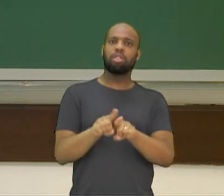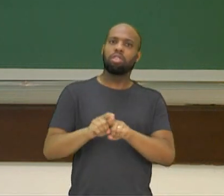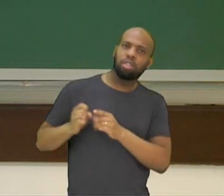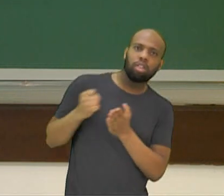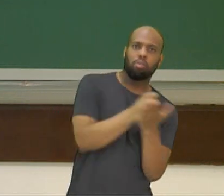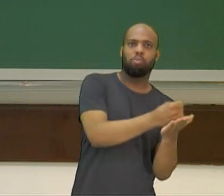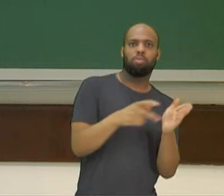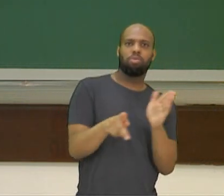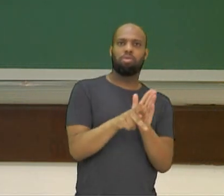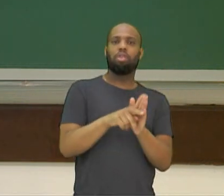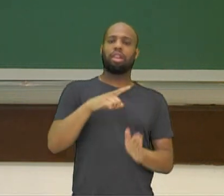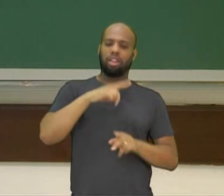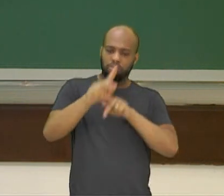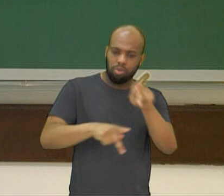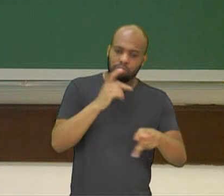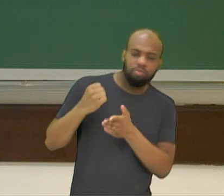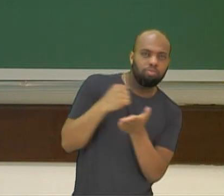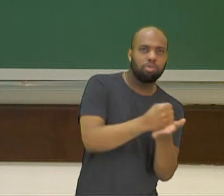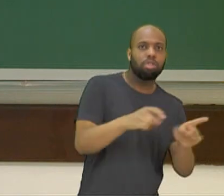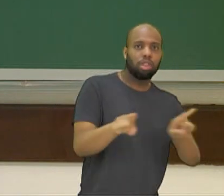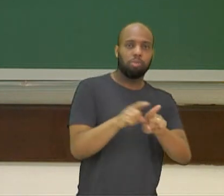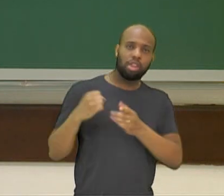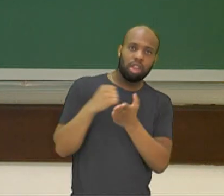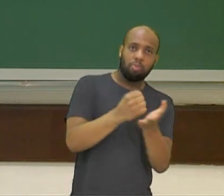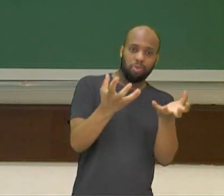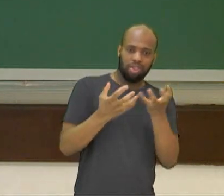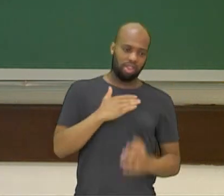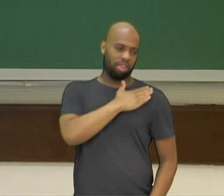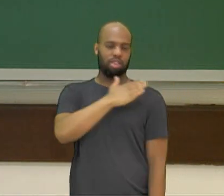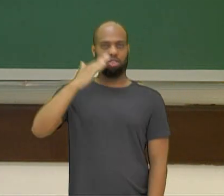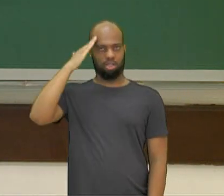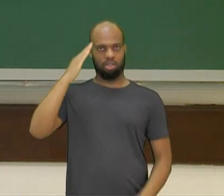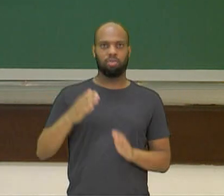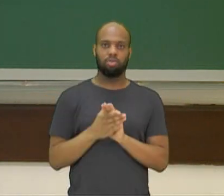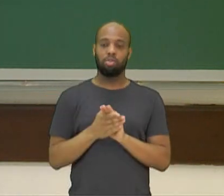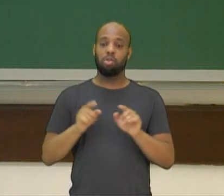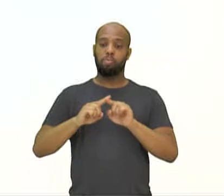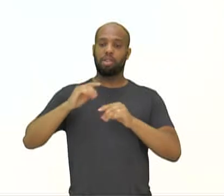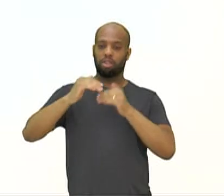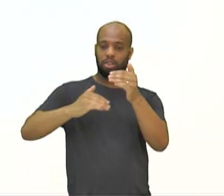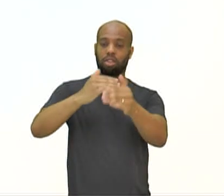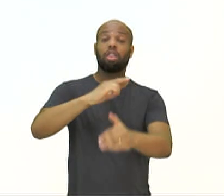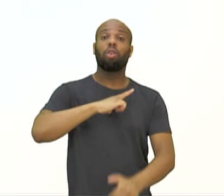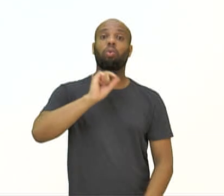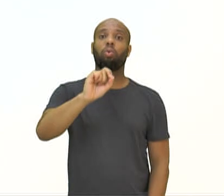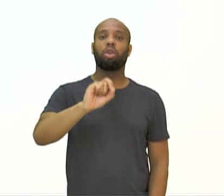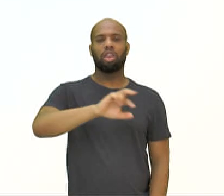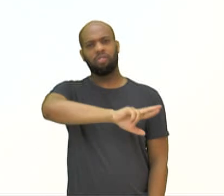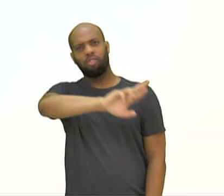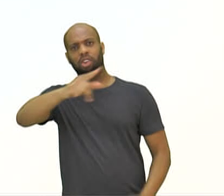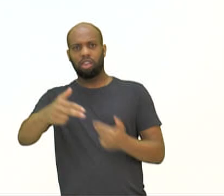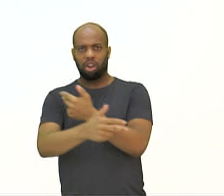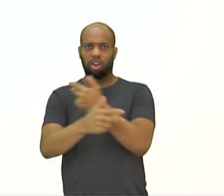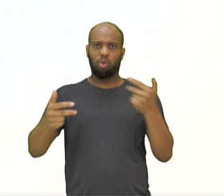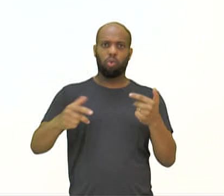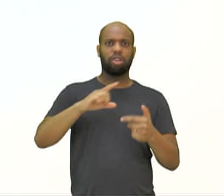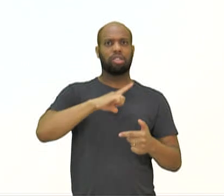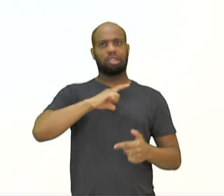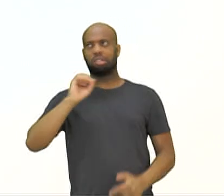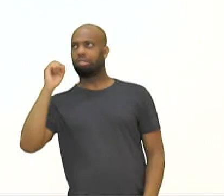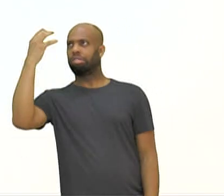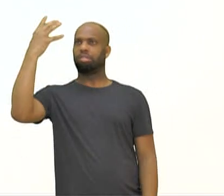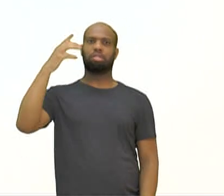apoio popular e também o apoio do Exército. Tá? Mas, com o passar do tempo, várias arbitrariedades